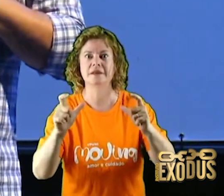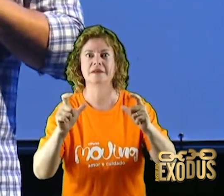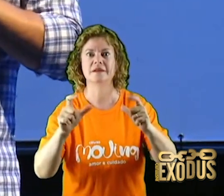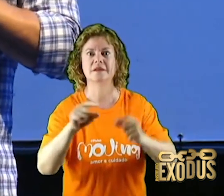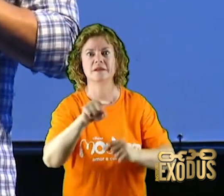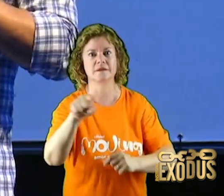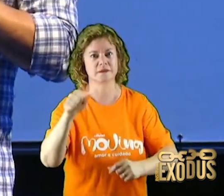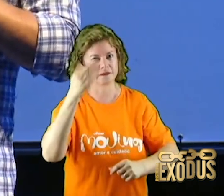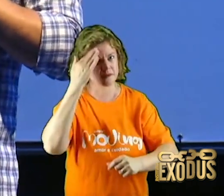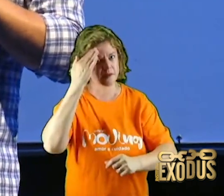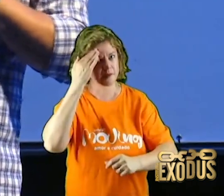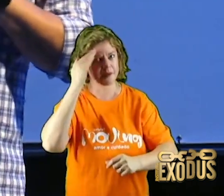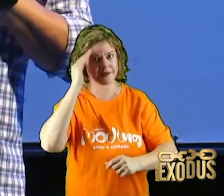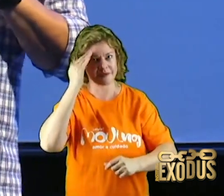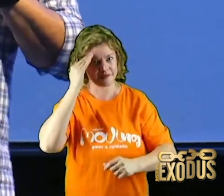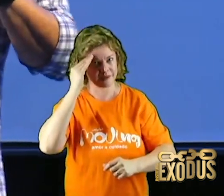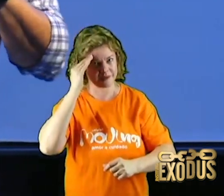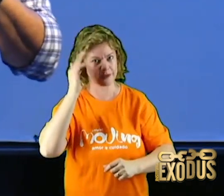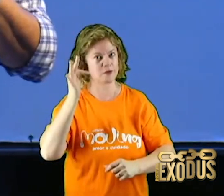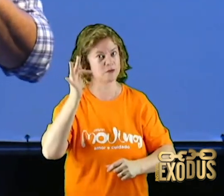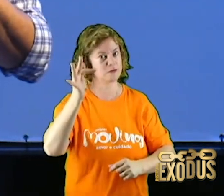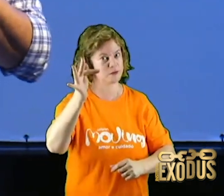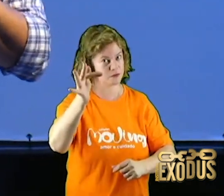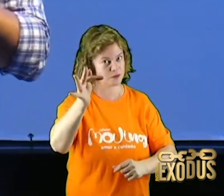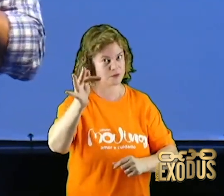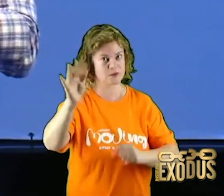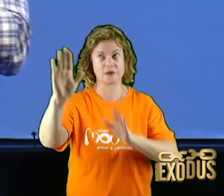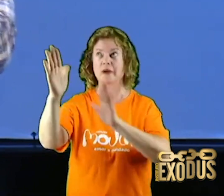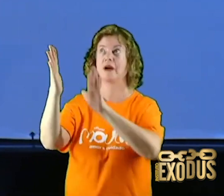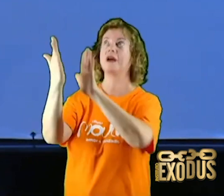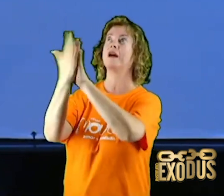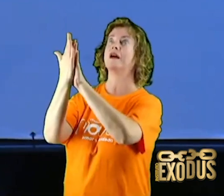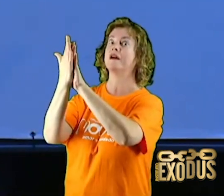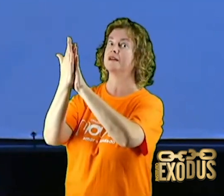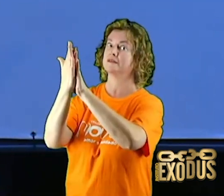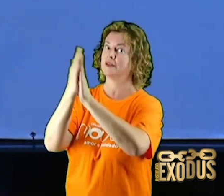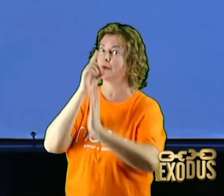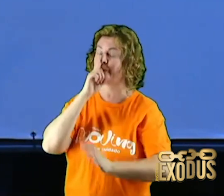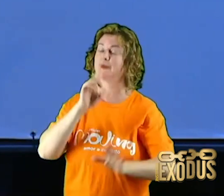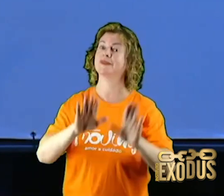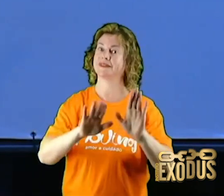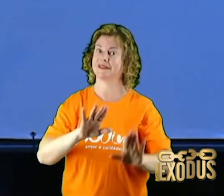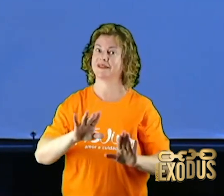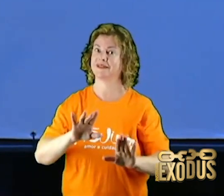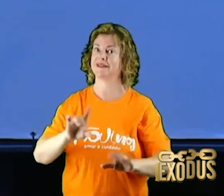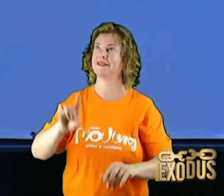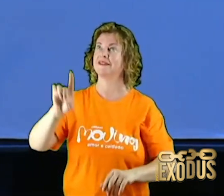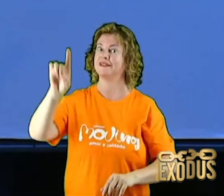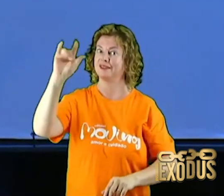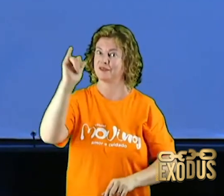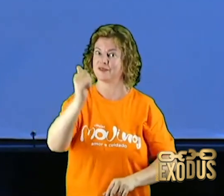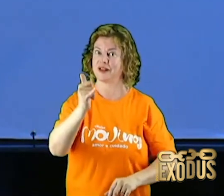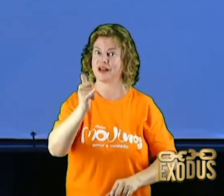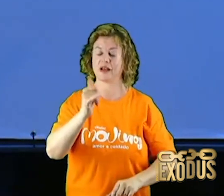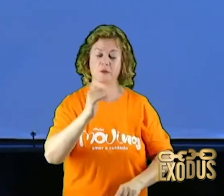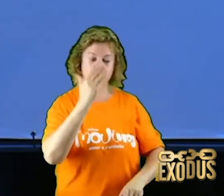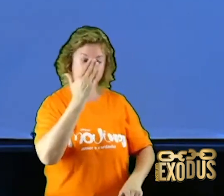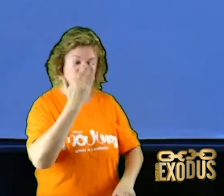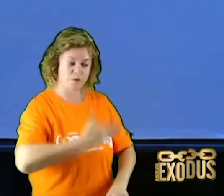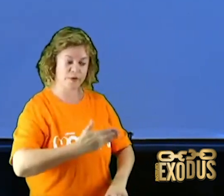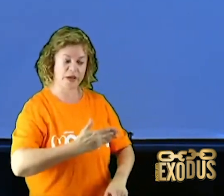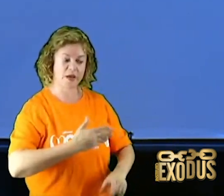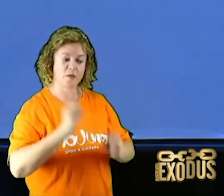entenda que um dia Deus vai fazer assim: eu provei o meu poder para você. Eu quero experimentar, eu quero que você